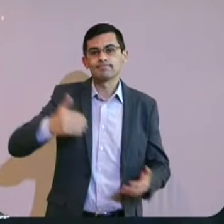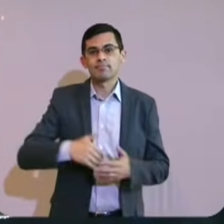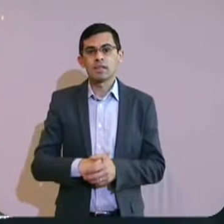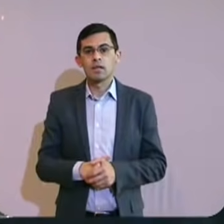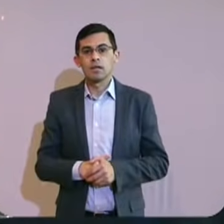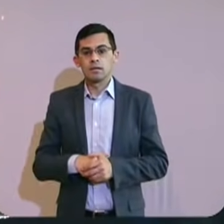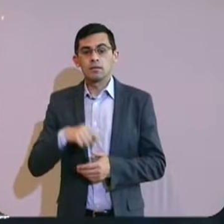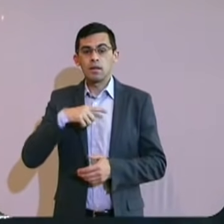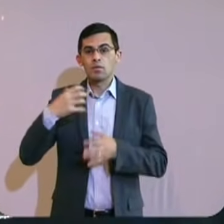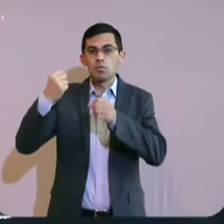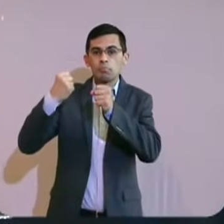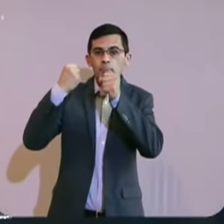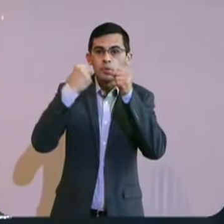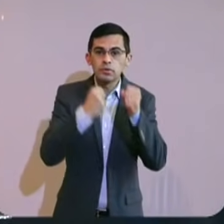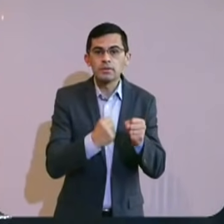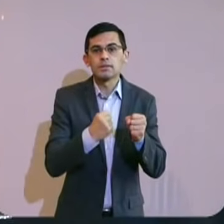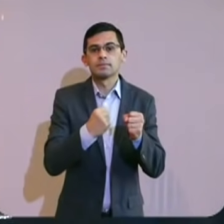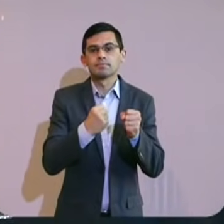Ele queria ter o poder.